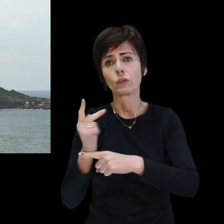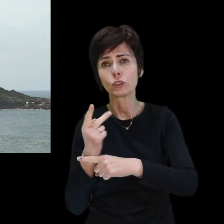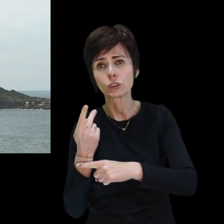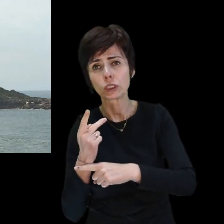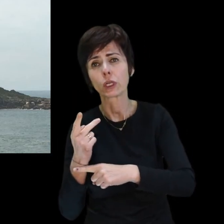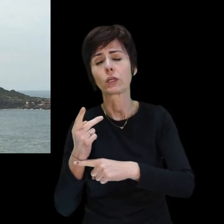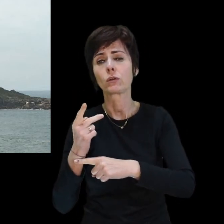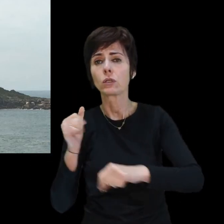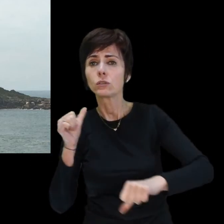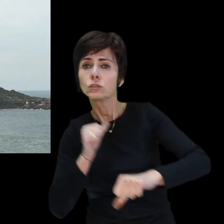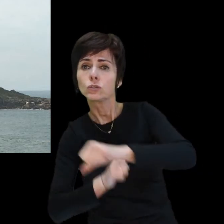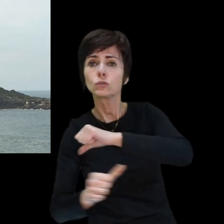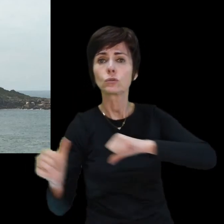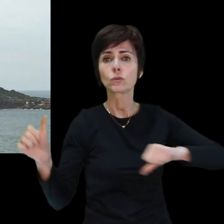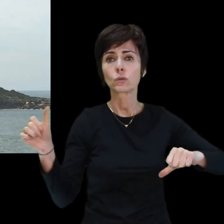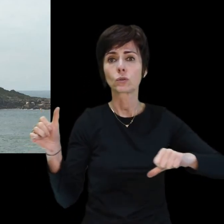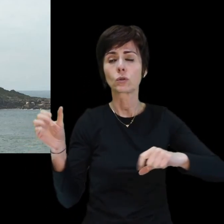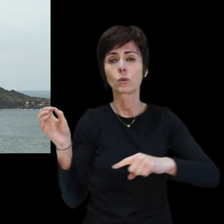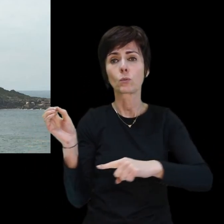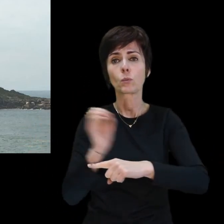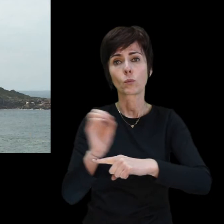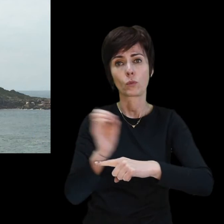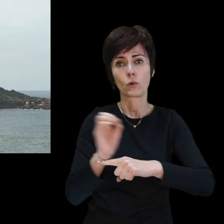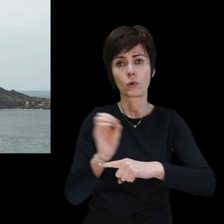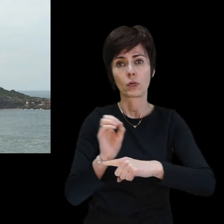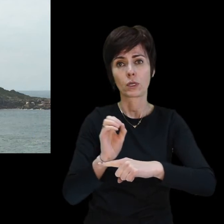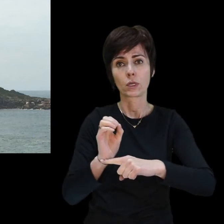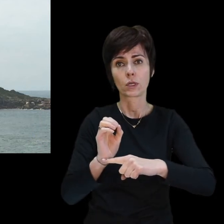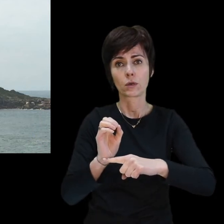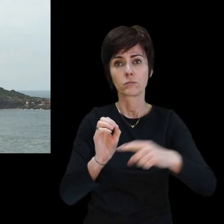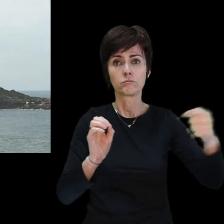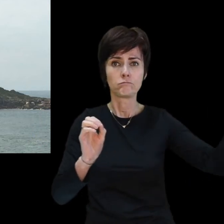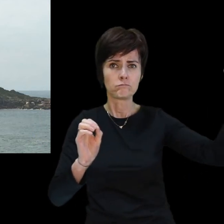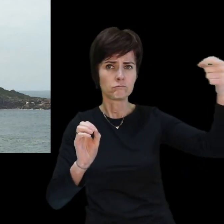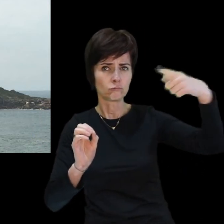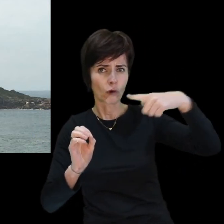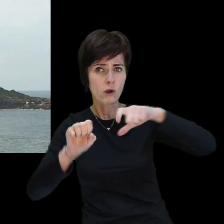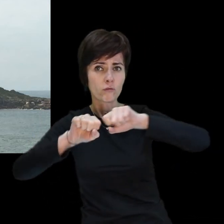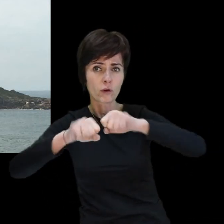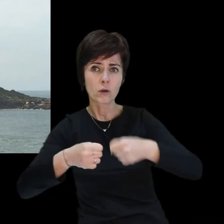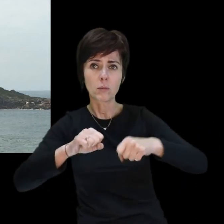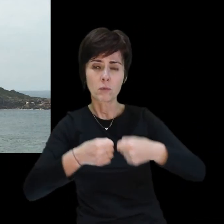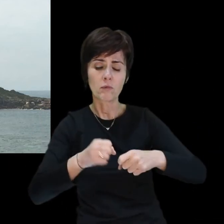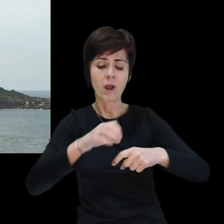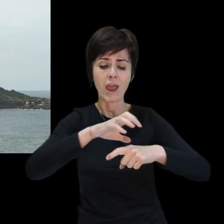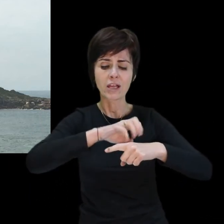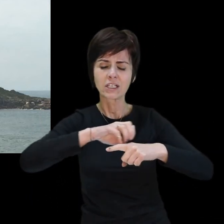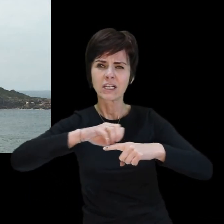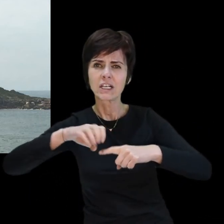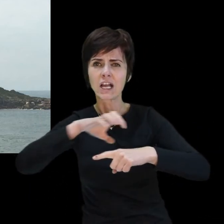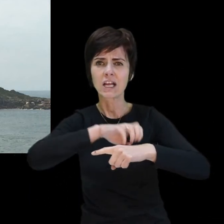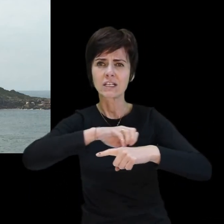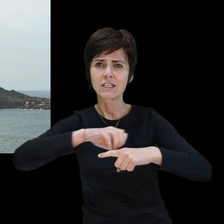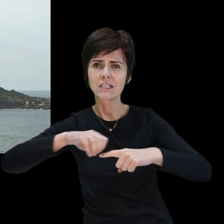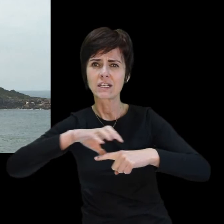óxido de nitrogênio, esse oxigênio passou então a compor a atmosfera e passou a reagir com esse material. E ele